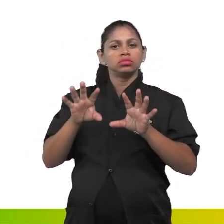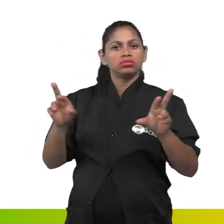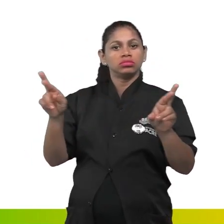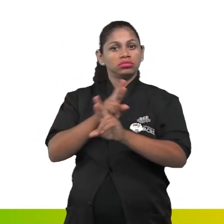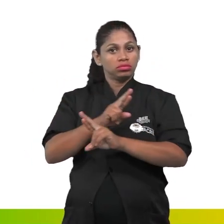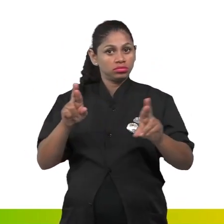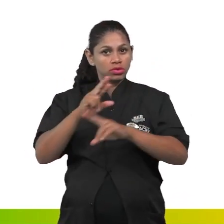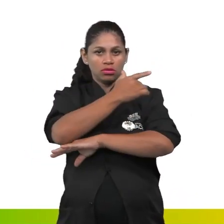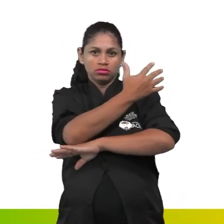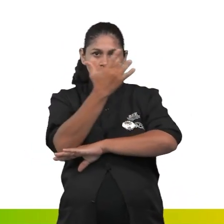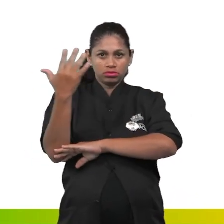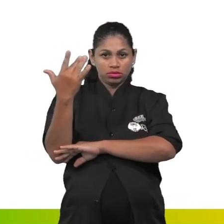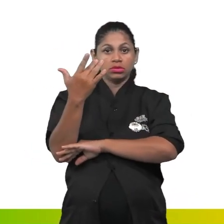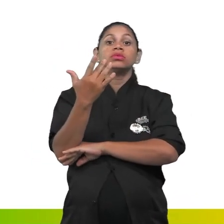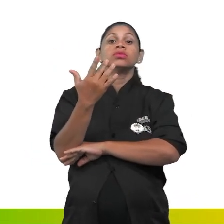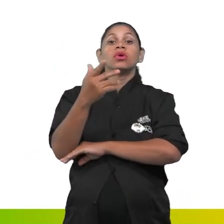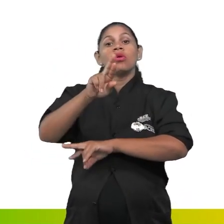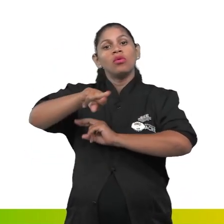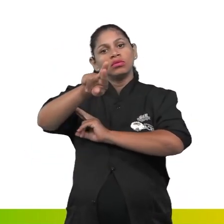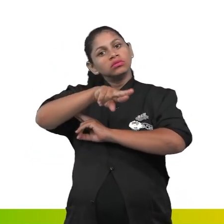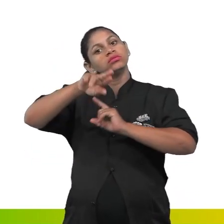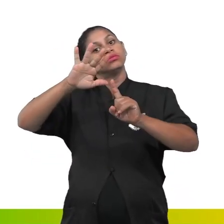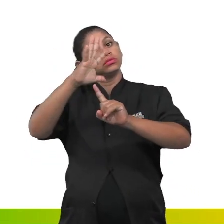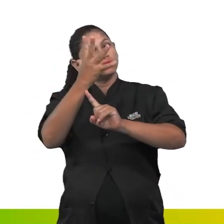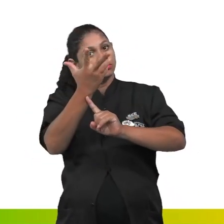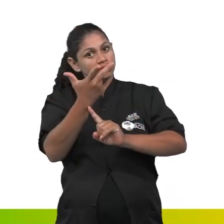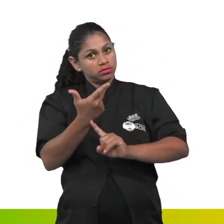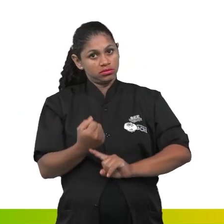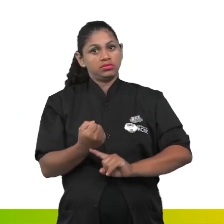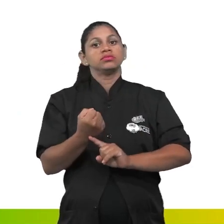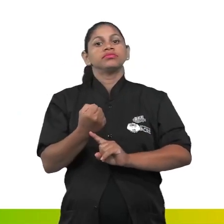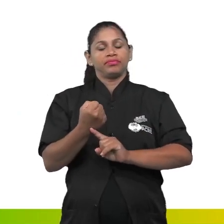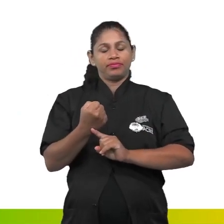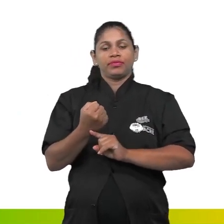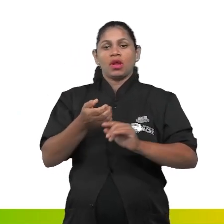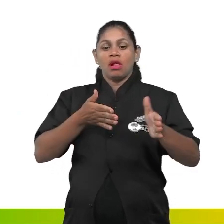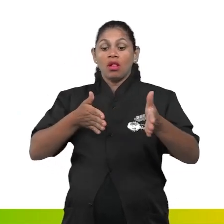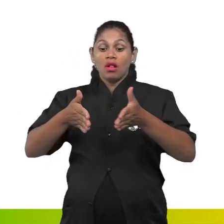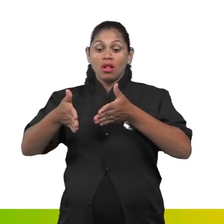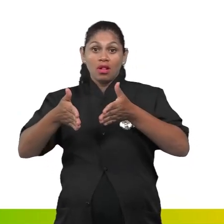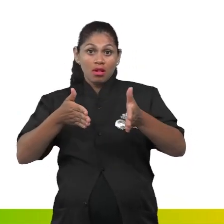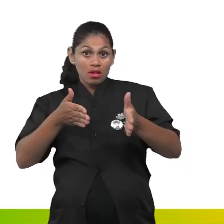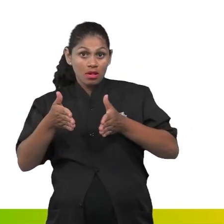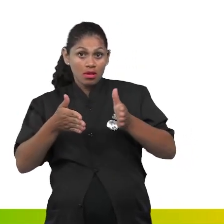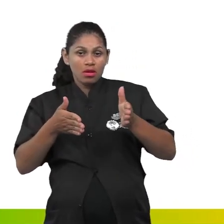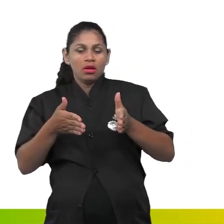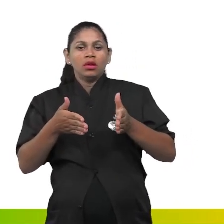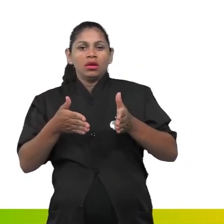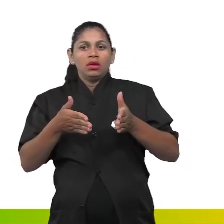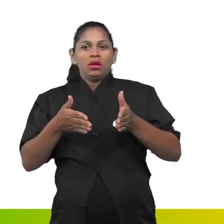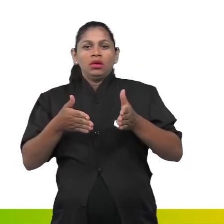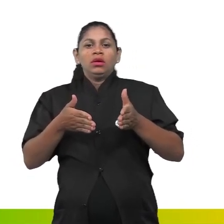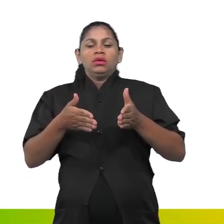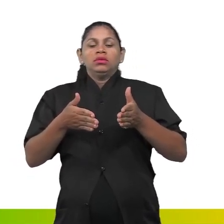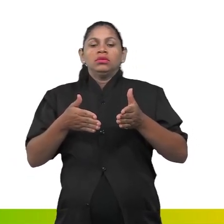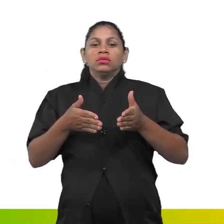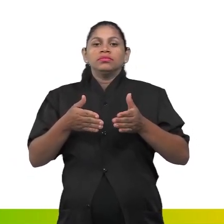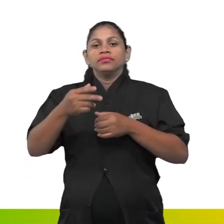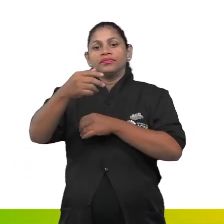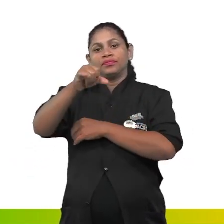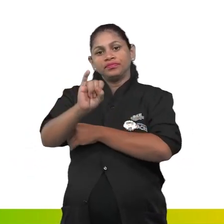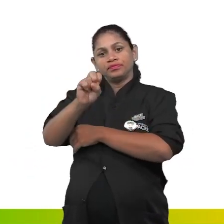através da arte. A gente vê aí, por exemplo, lá no período do impressionismo,